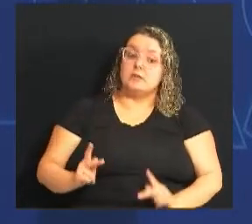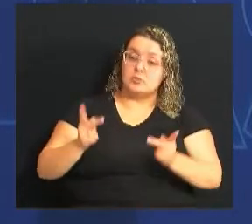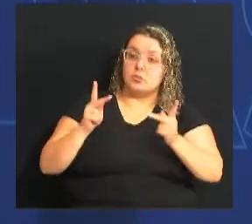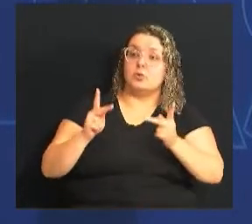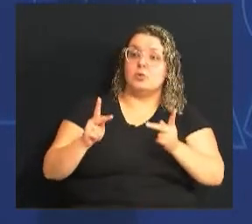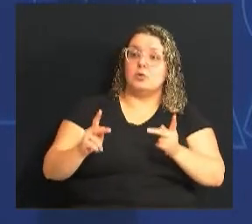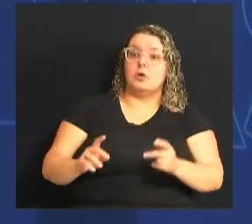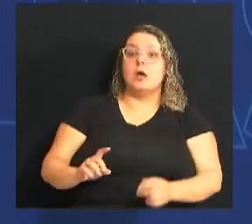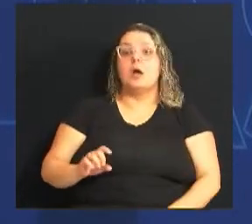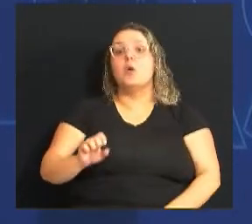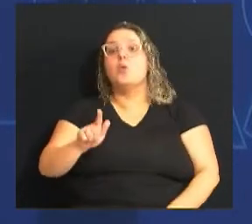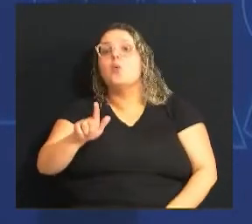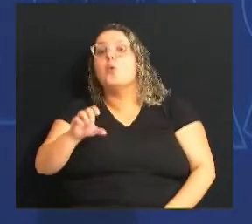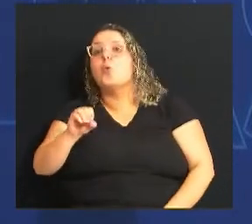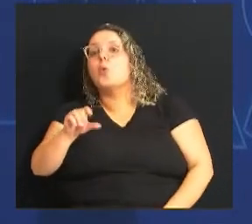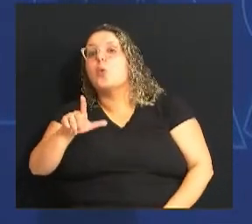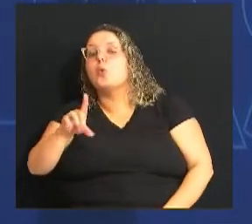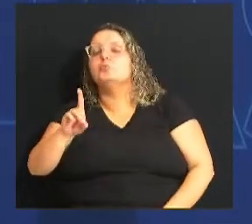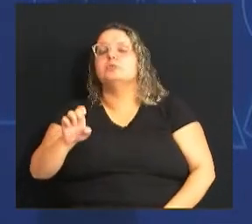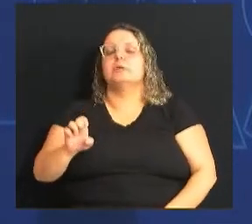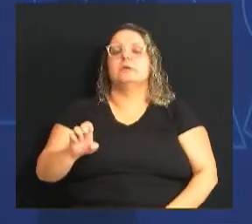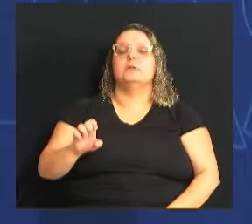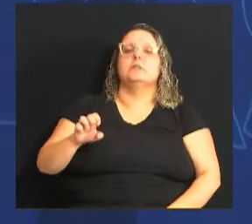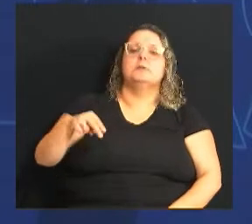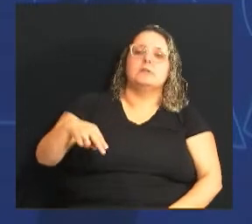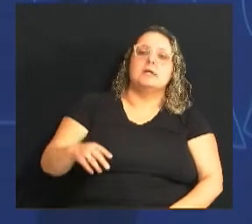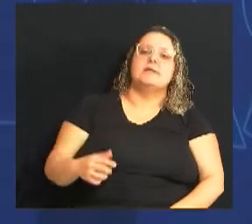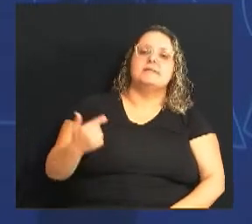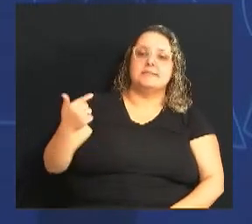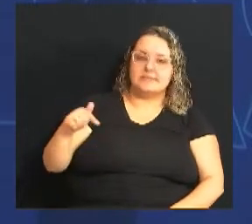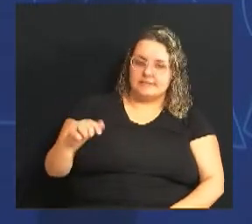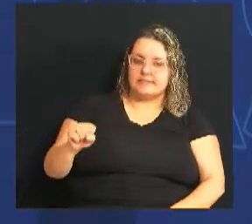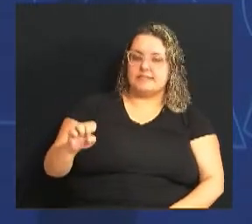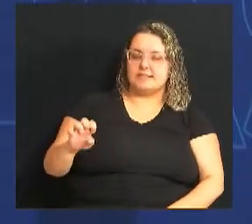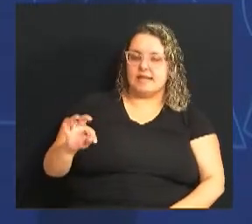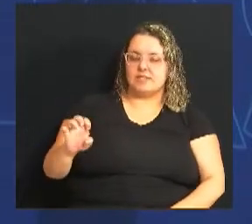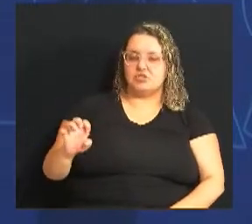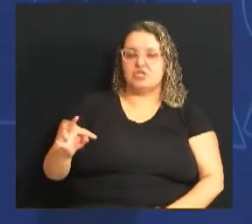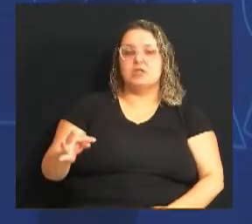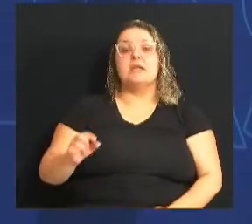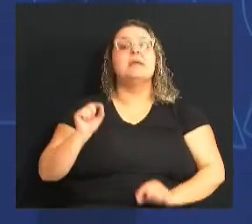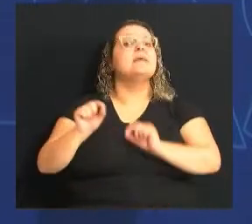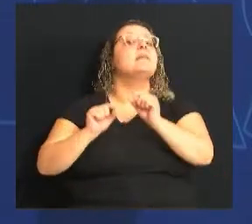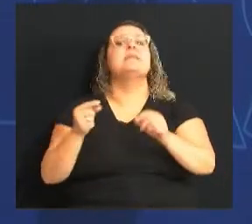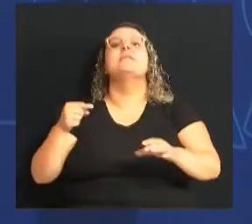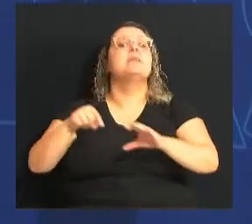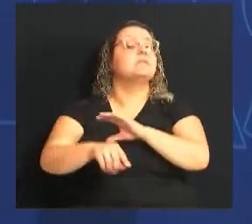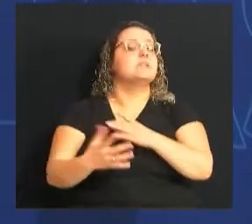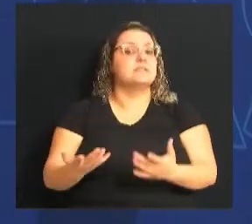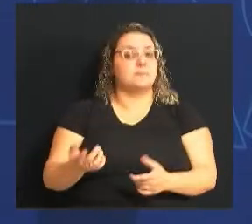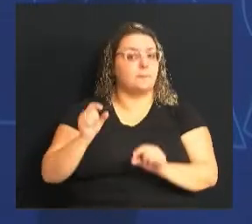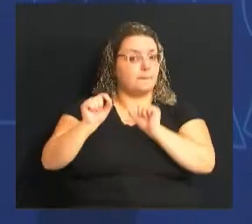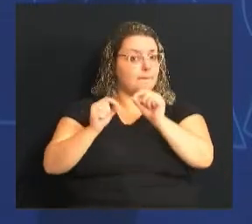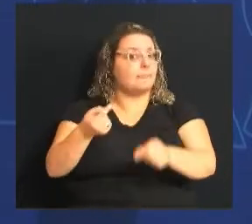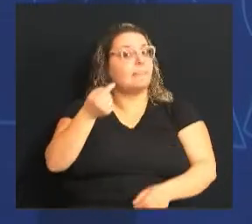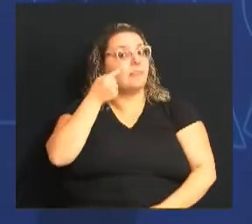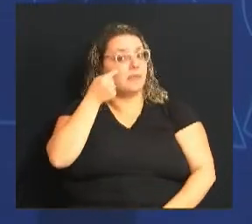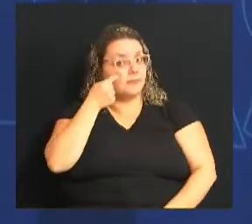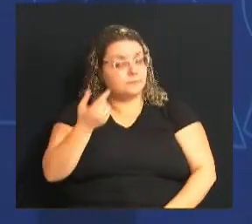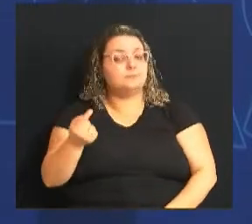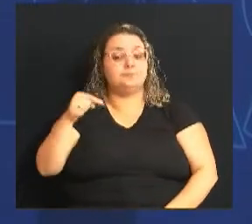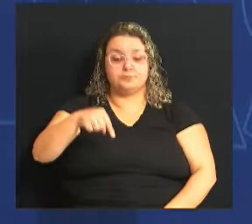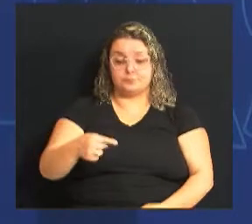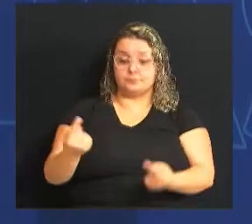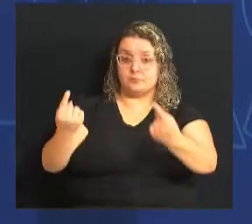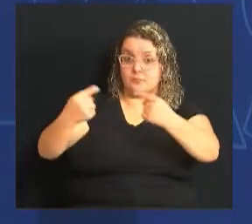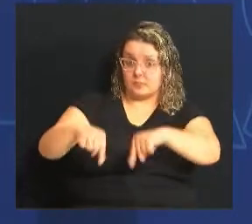Set, que é um set a mais, e é aí que vai definir quem avança à semifinal. Quem quiser assistir este duelo tem